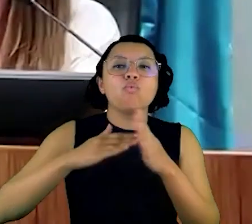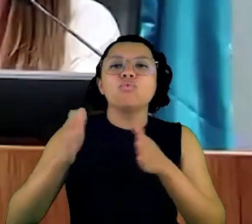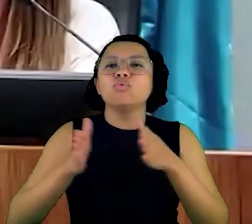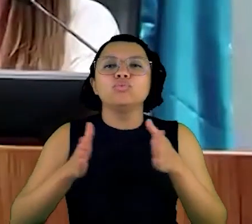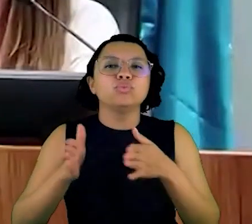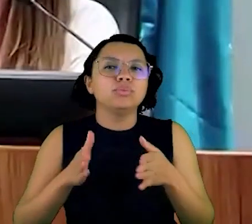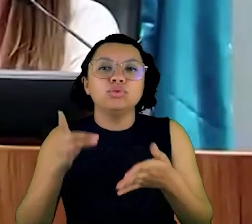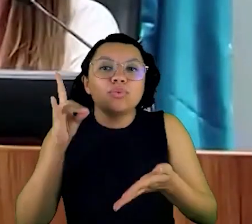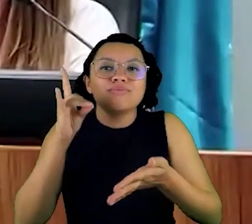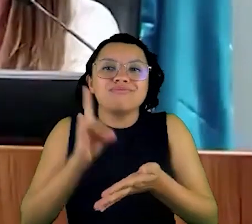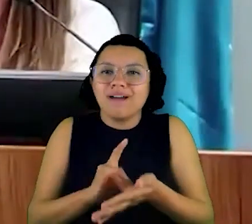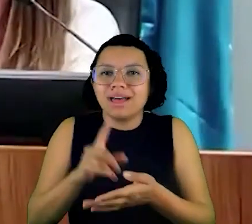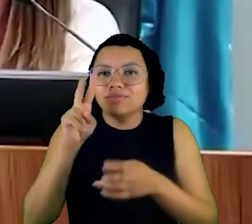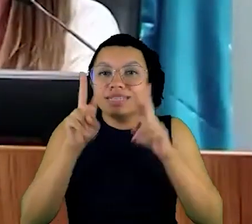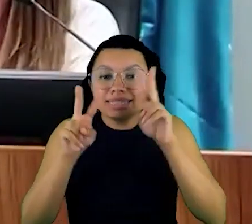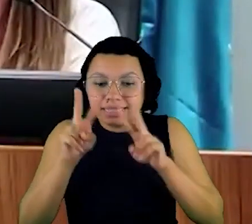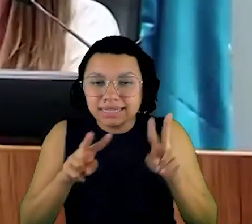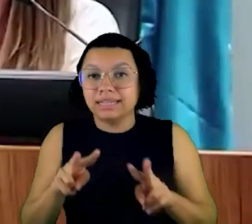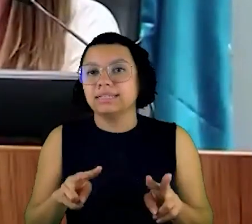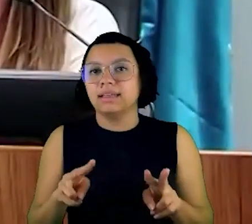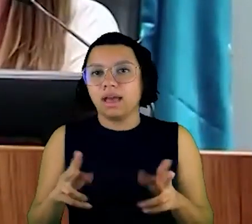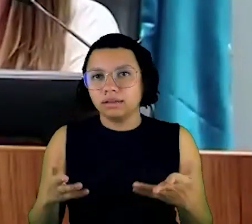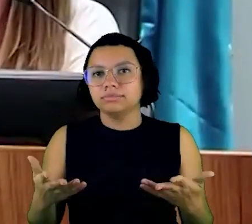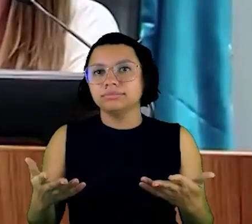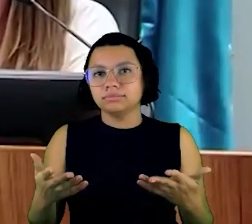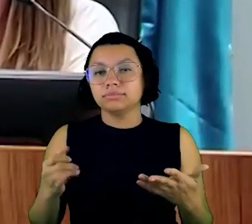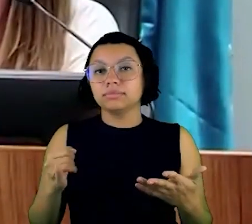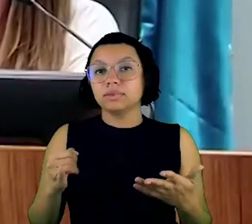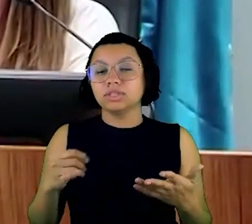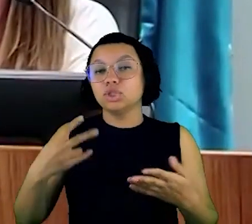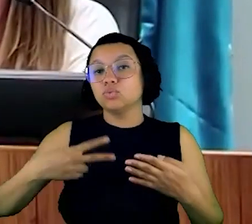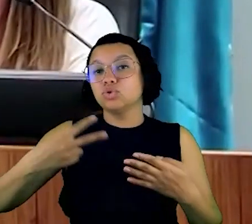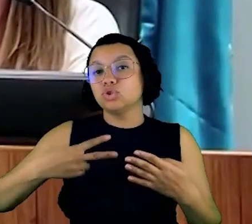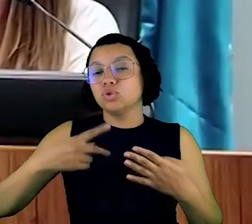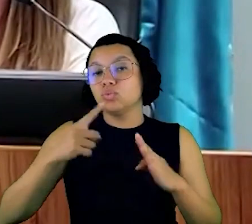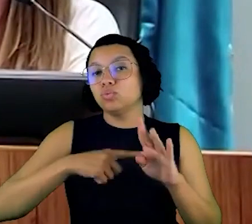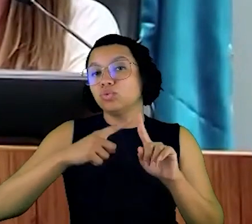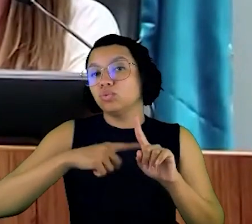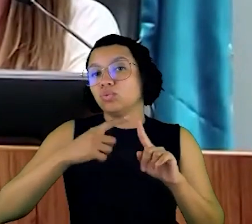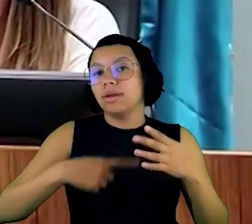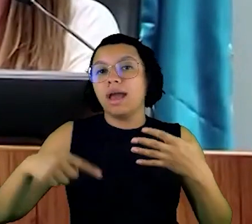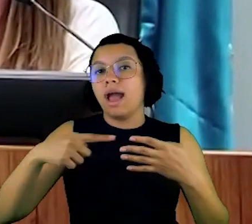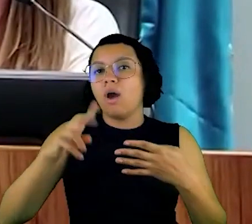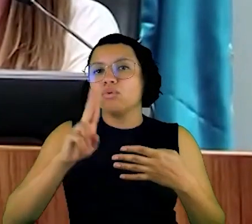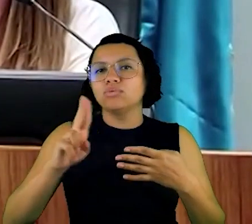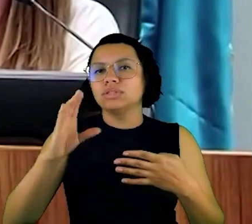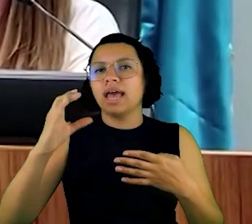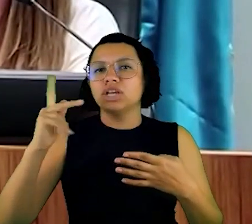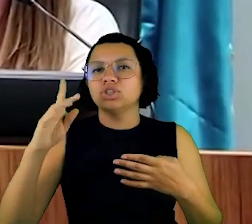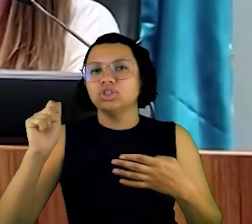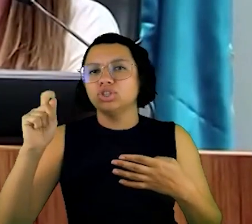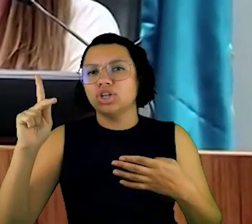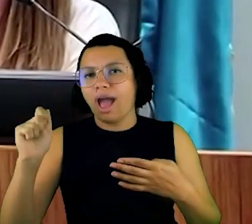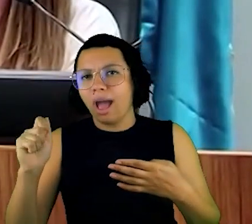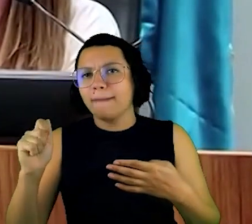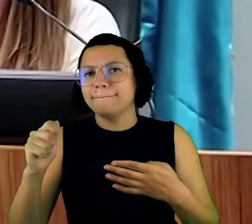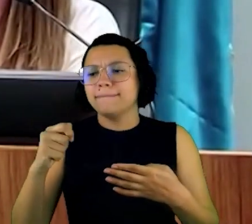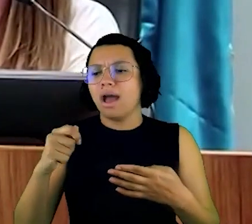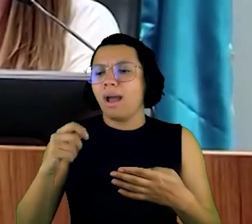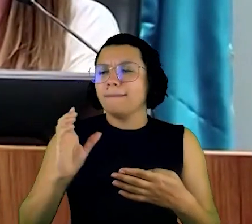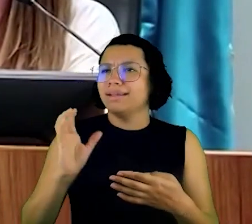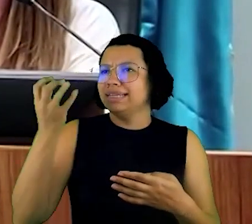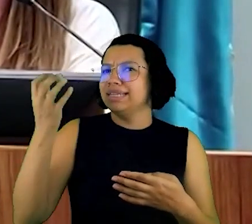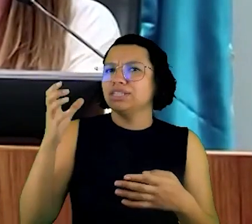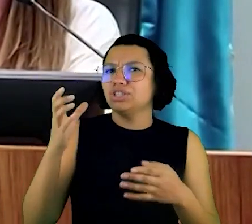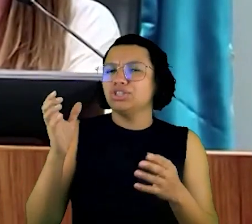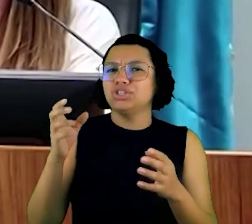último momento em que o fato vai ser analisado. Se o segundo grau usar chapa para decidir